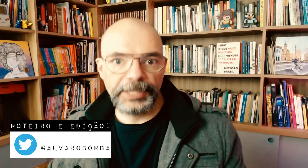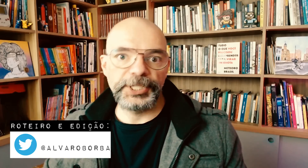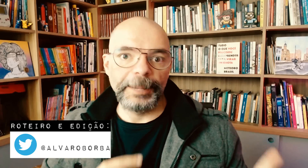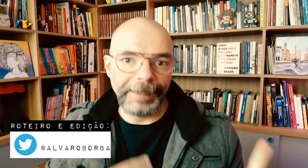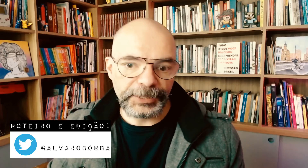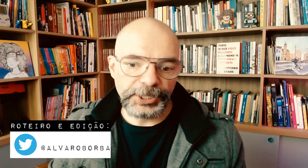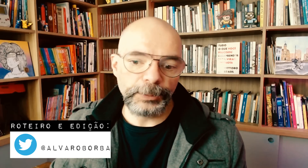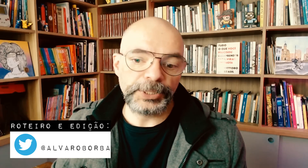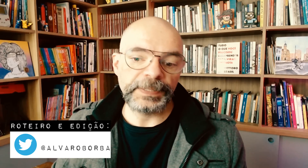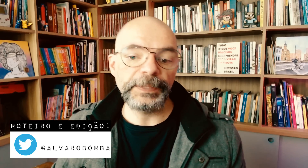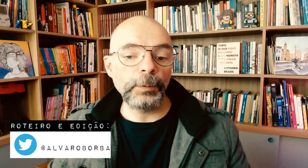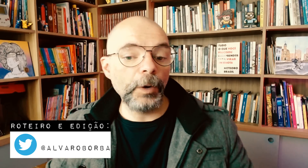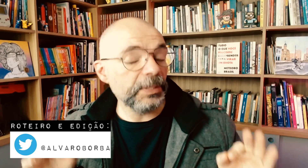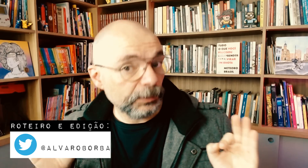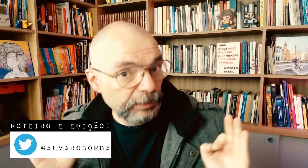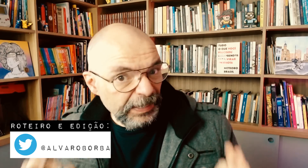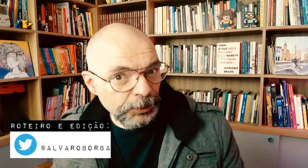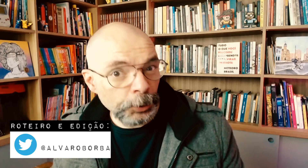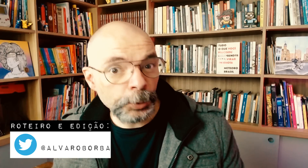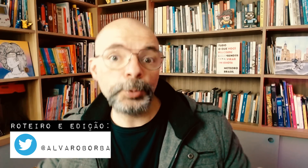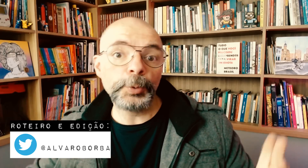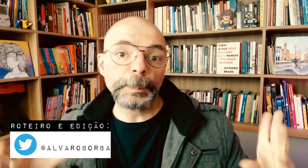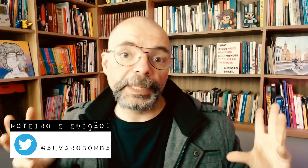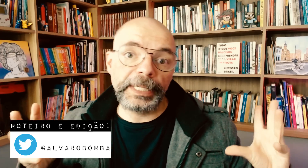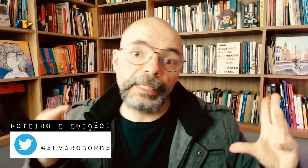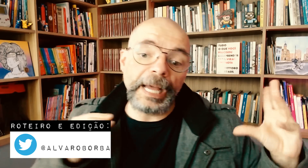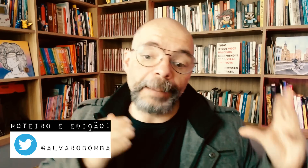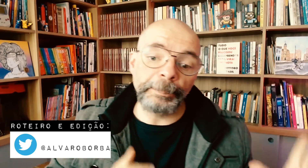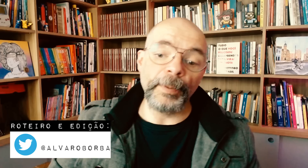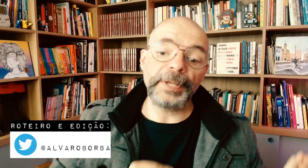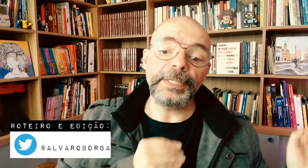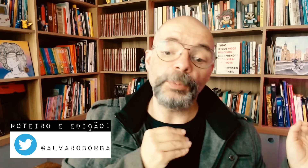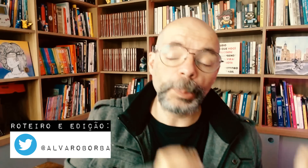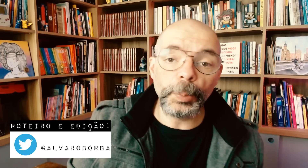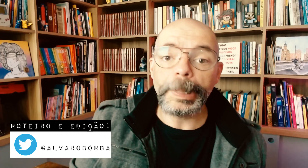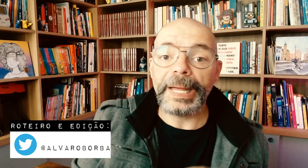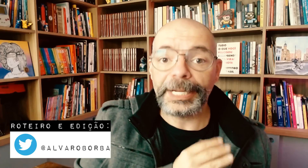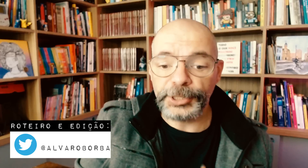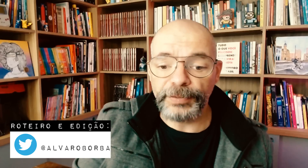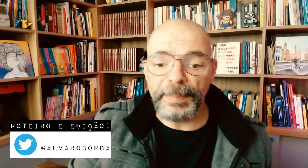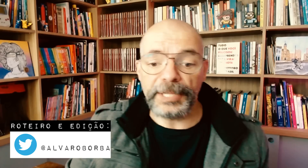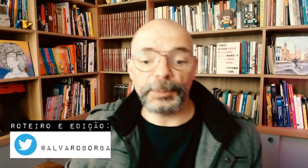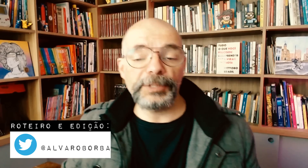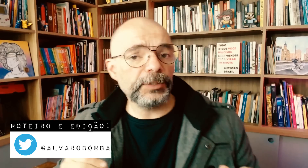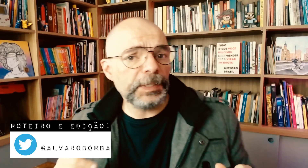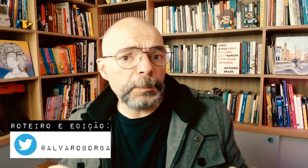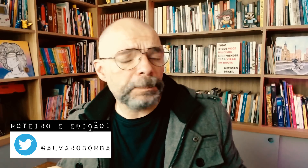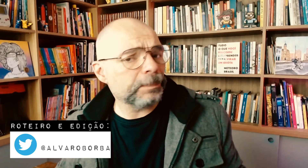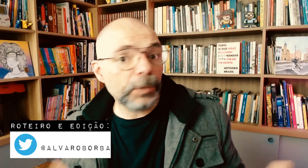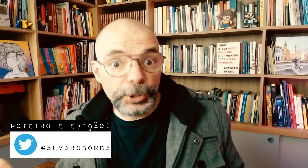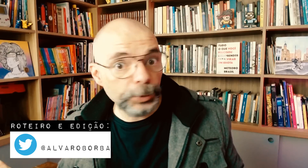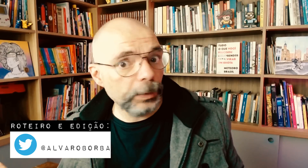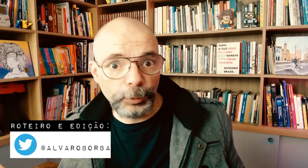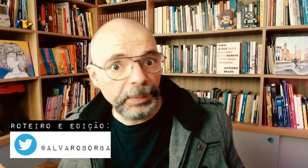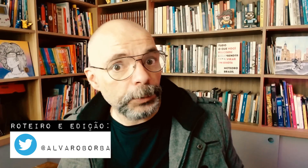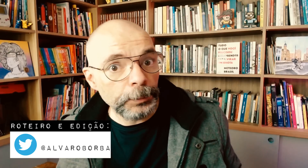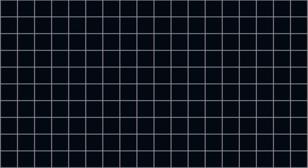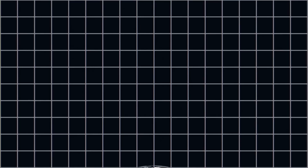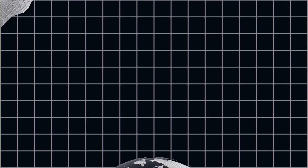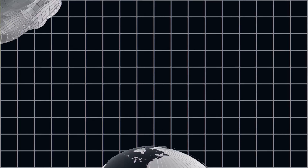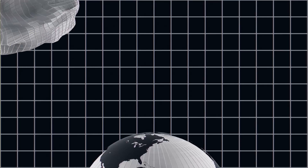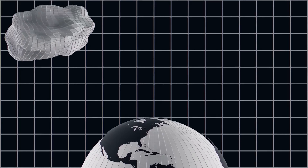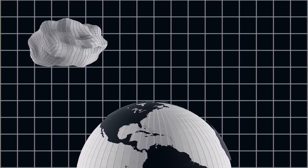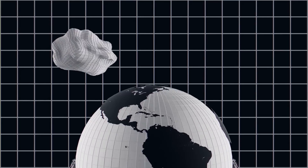A manchete é: partido de Ciro Gomes faz de tudo para que ele apoie o Lula ativamente, mas o Ciro continua